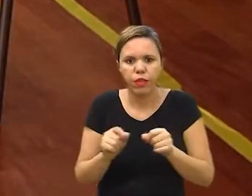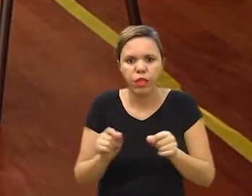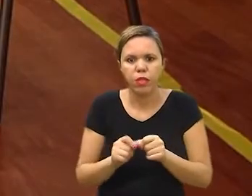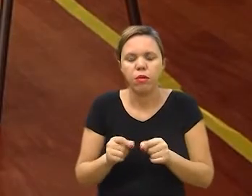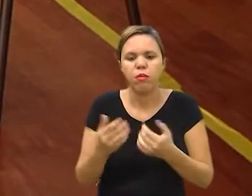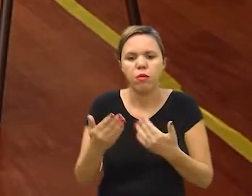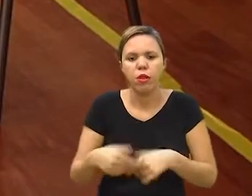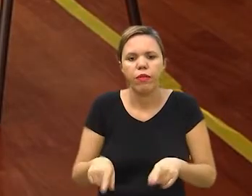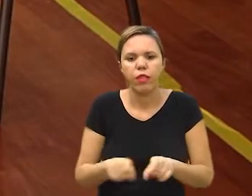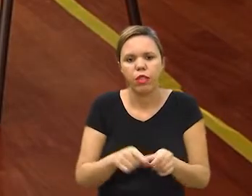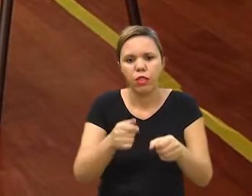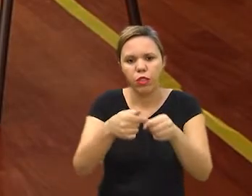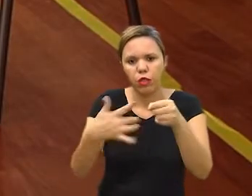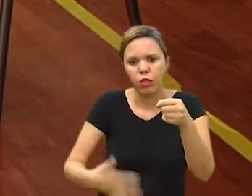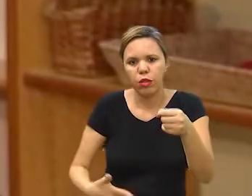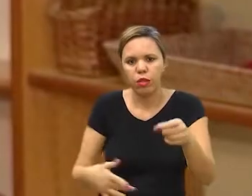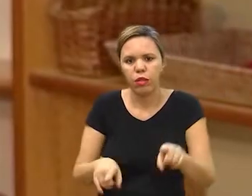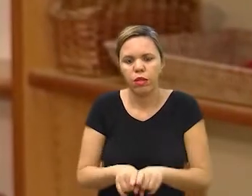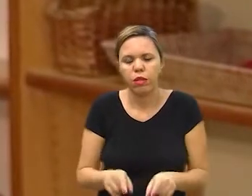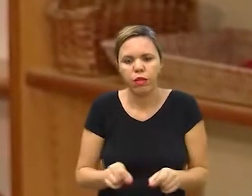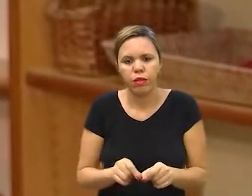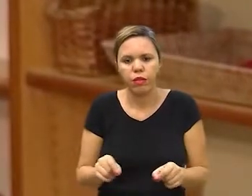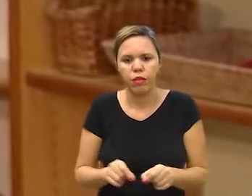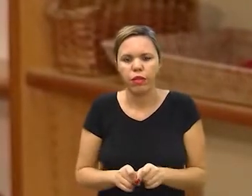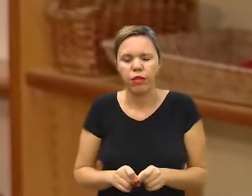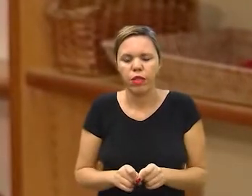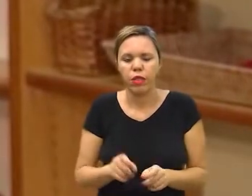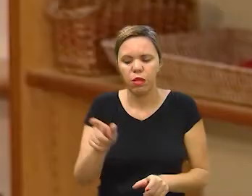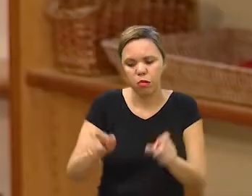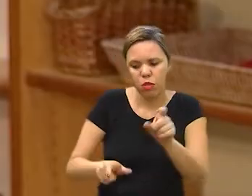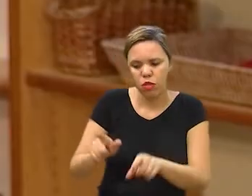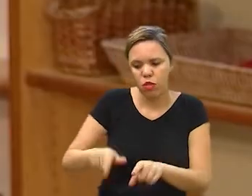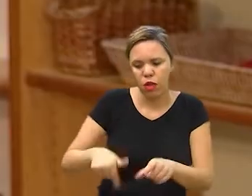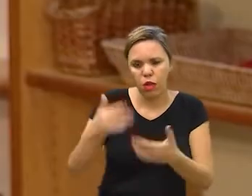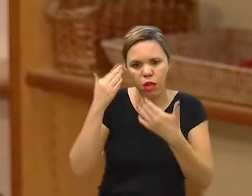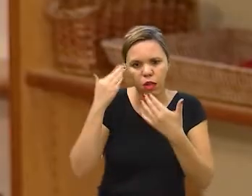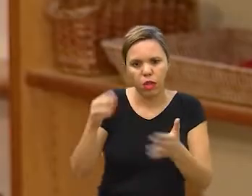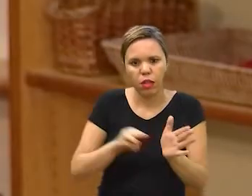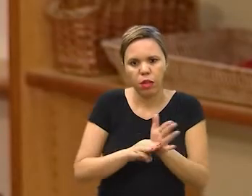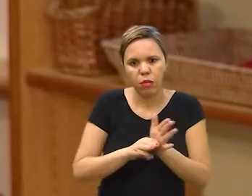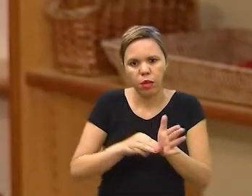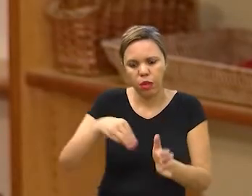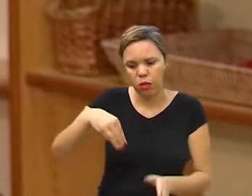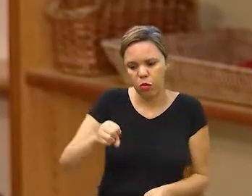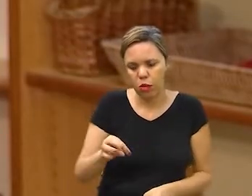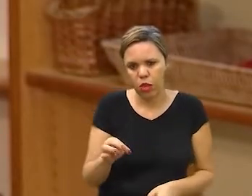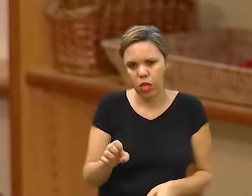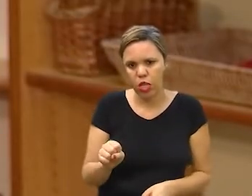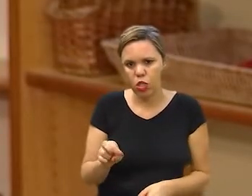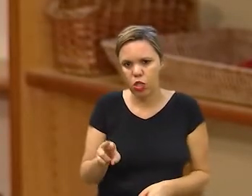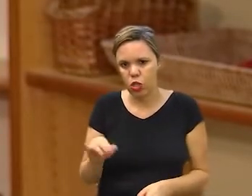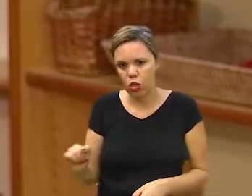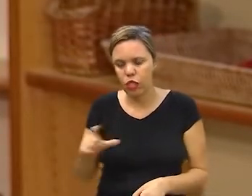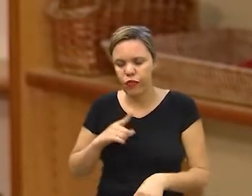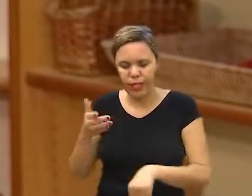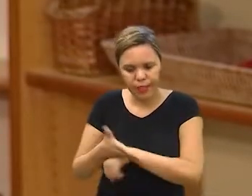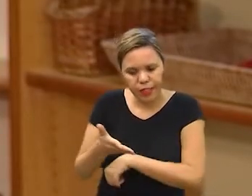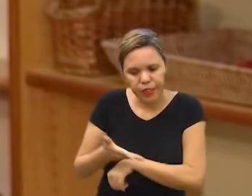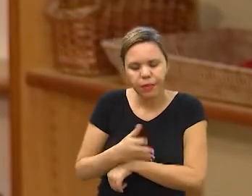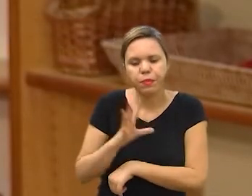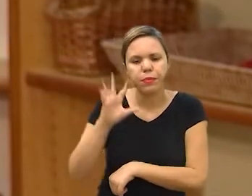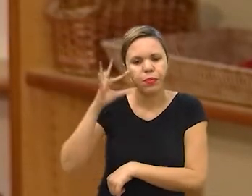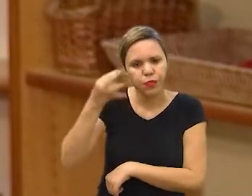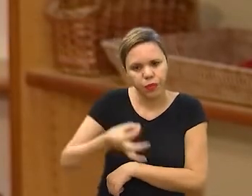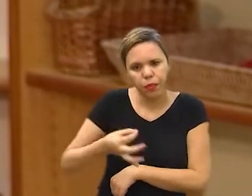Os criadores do Google, Larry Page e Sergey Brin, eles são realmente gratos à metodologia Montessori, porque eles tiveram acesso a essa educação